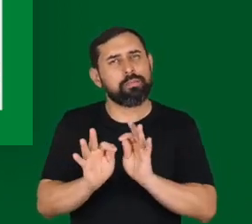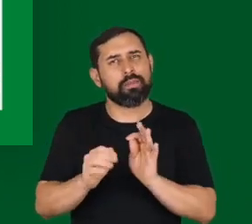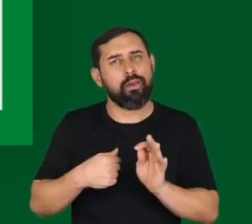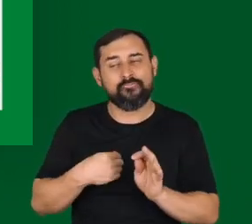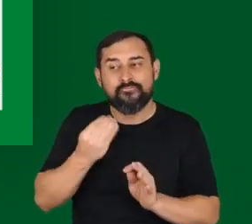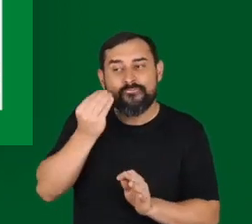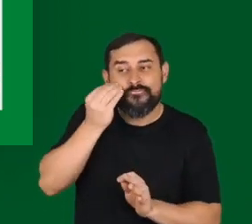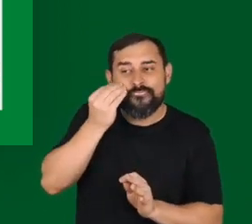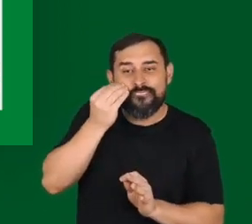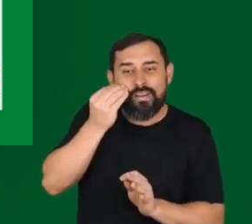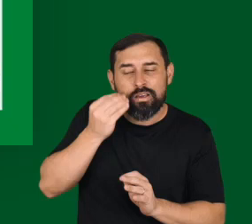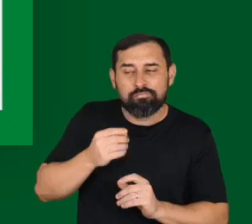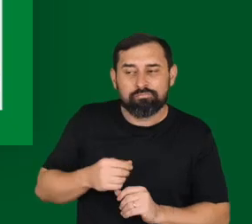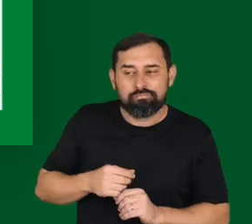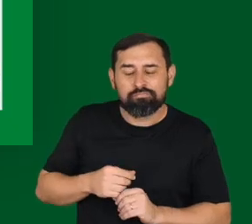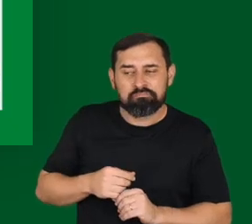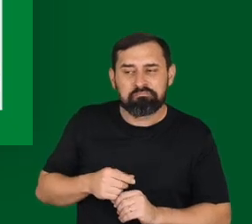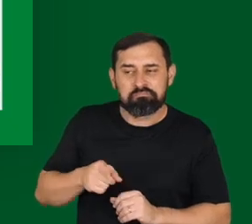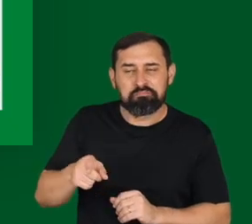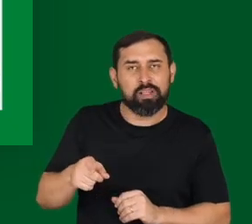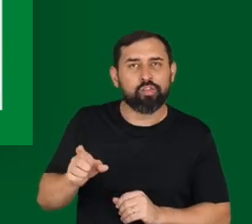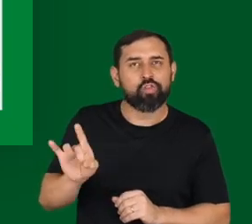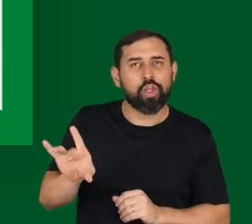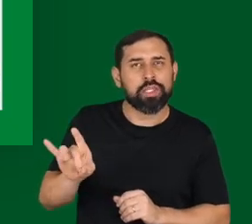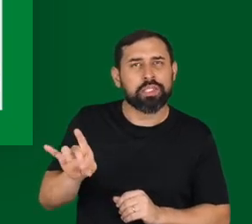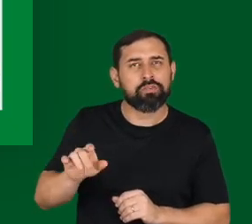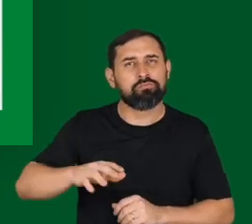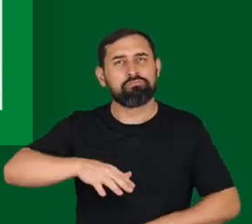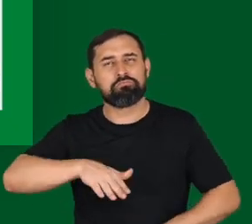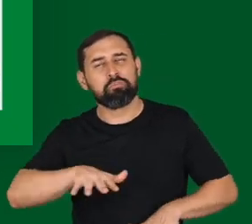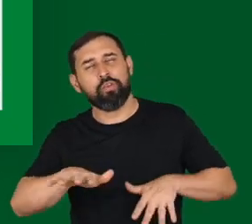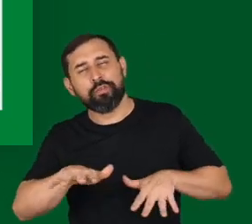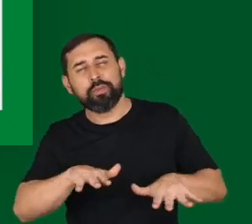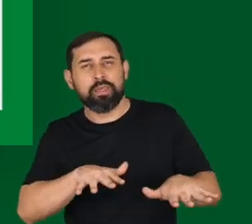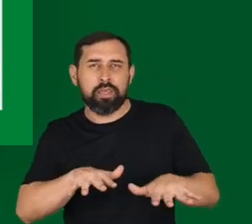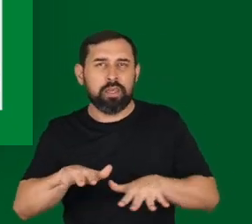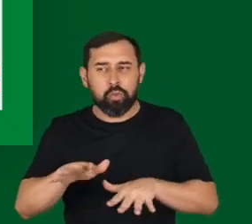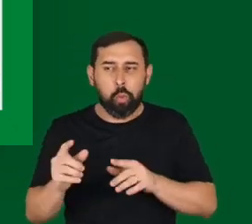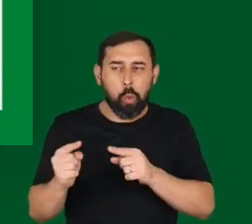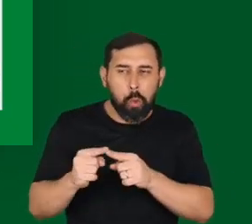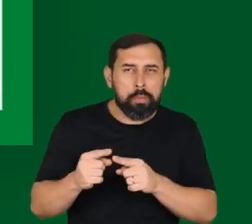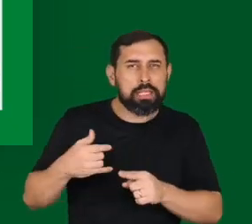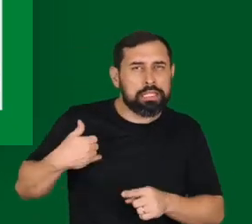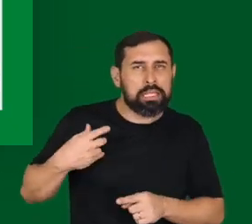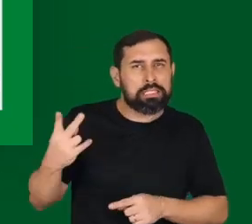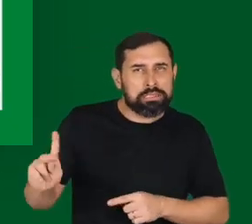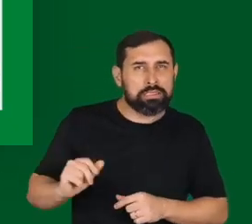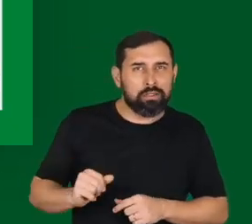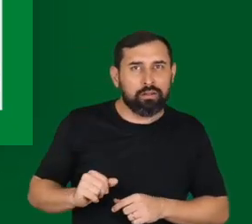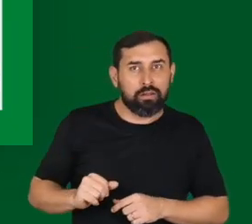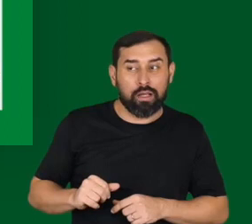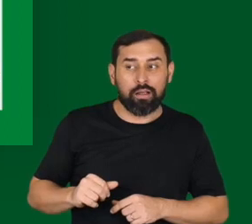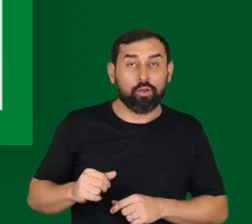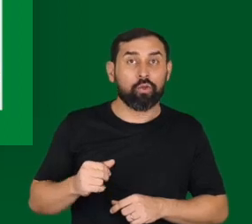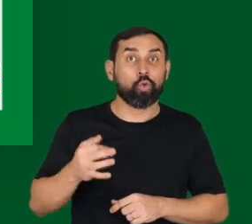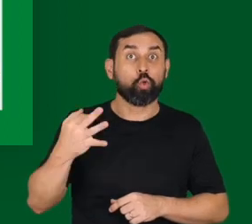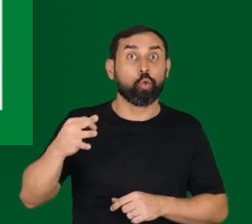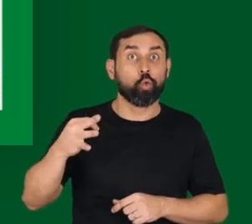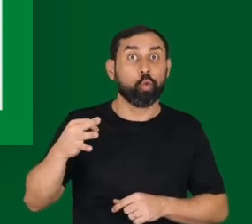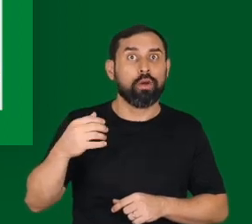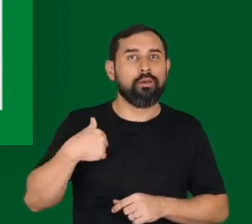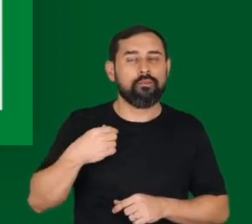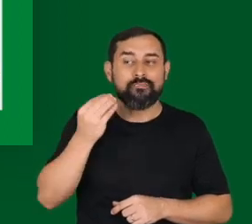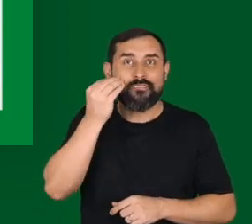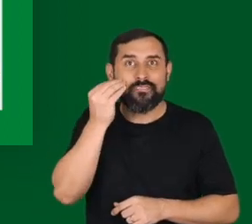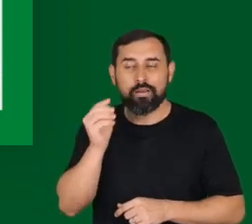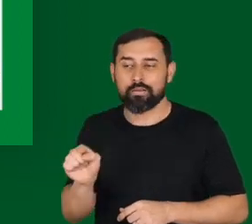Então, eu estou vendo que ela está tendo movimentos espontâneos ali, adequado à idade. Ela localiza a dor, então eu